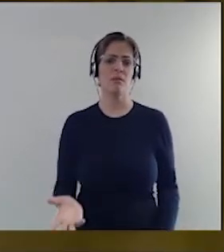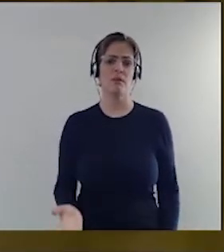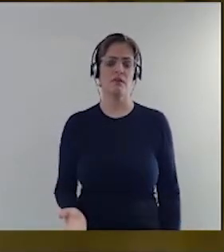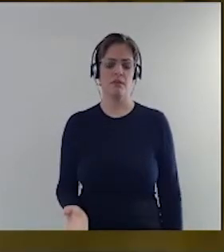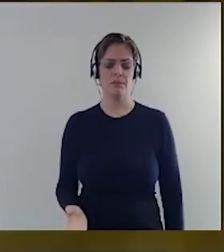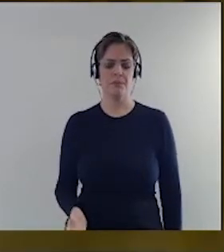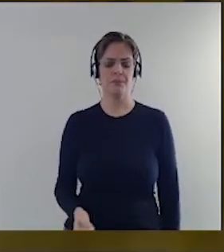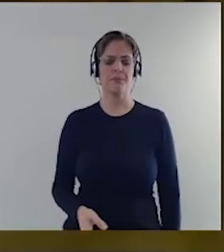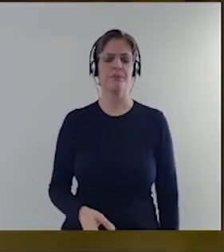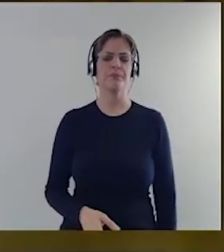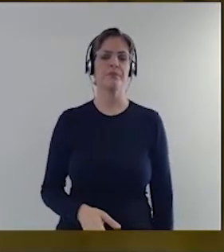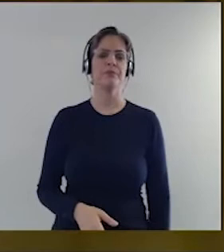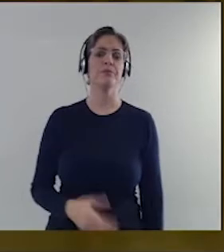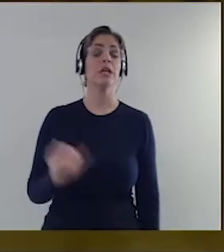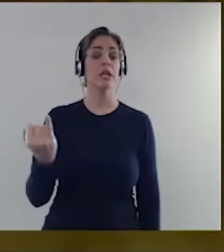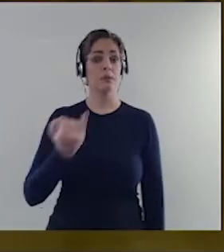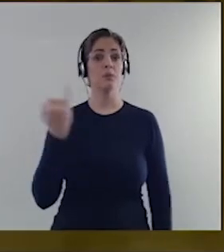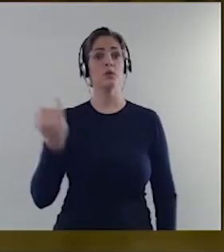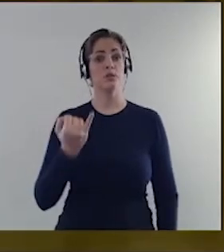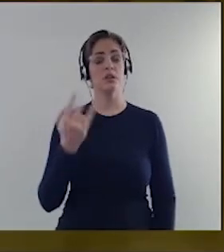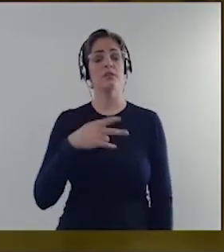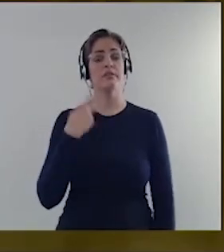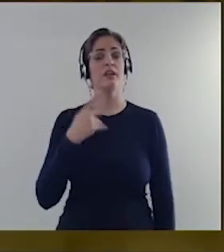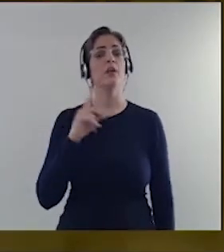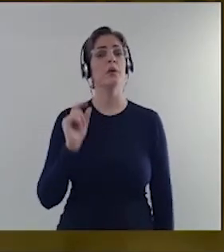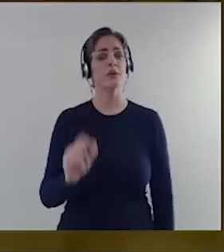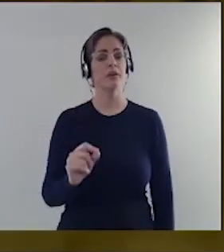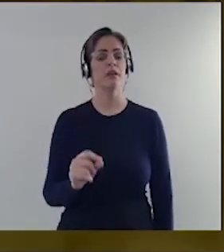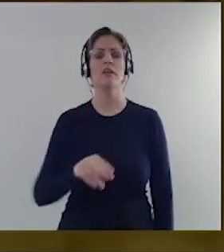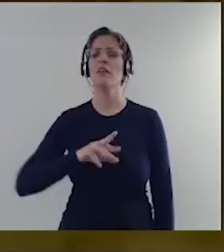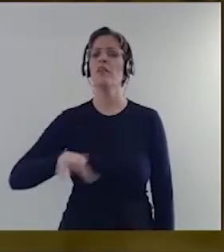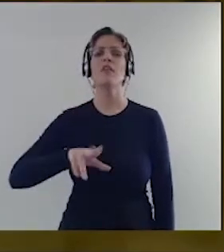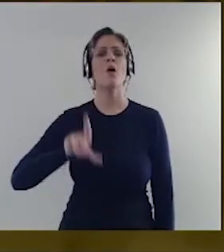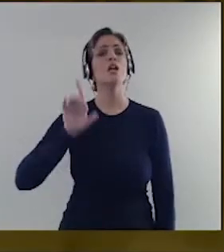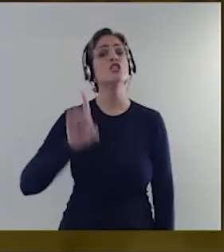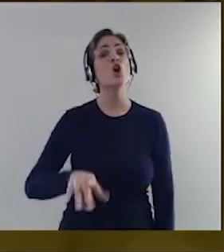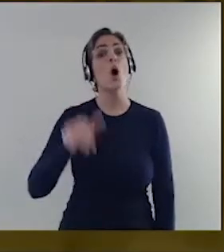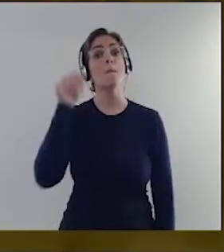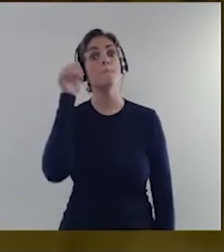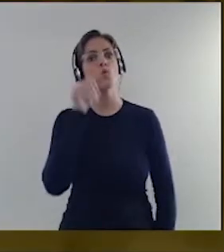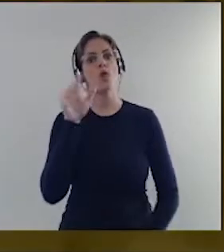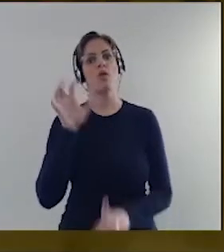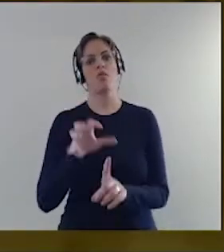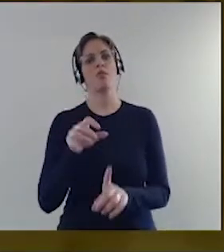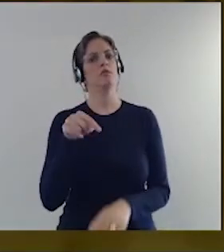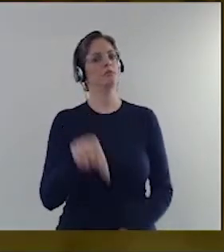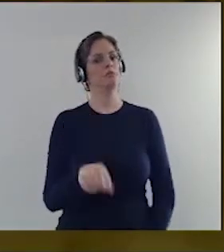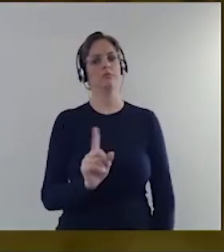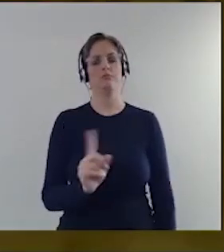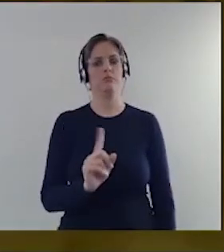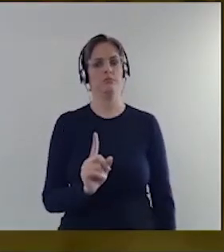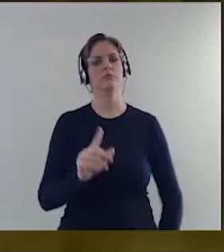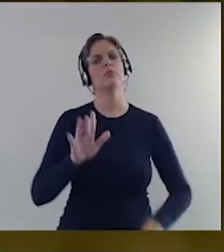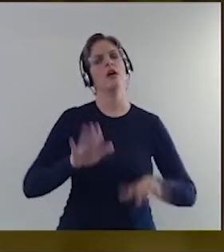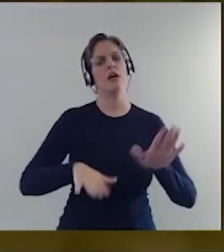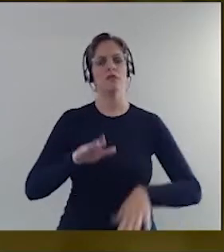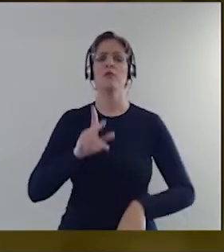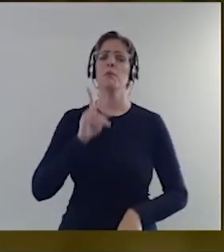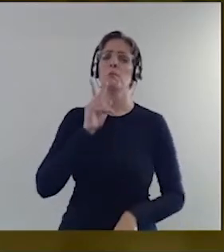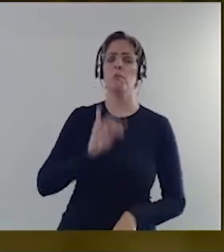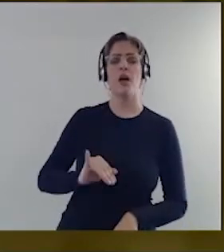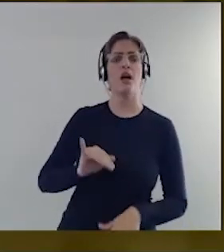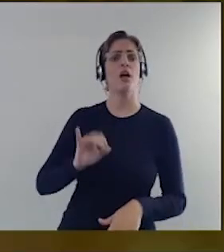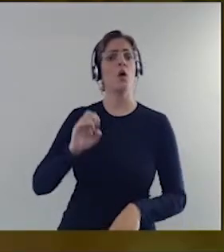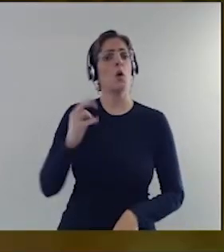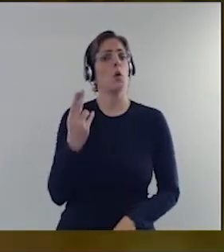vez. Importante frisar também que não são só as mulheres que alienam. O alienador pode ser